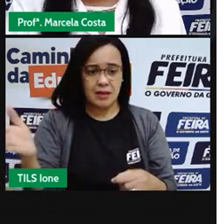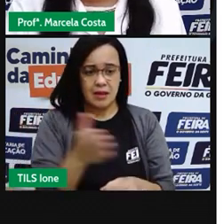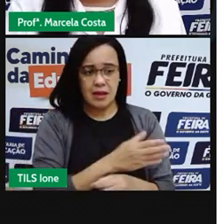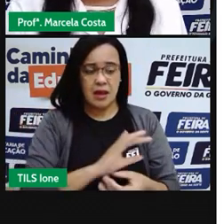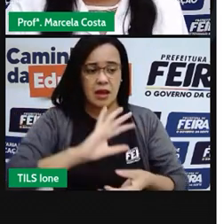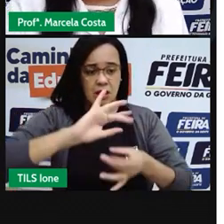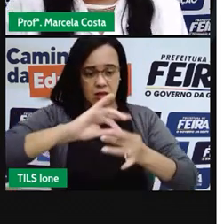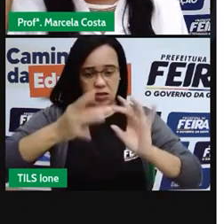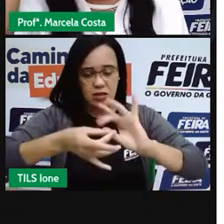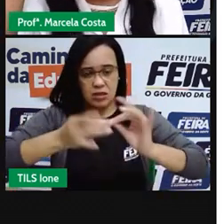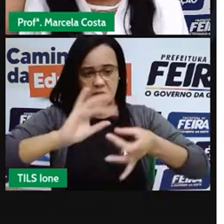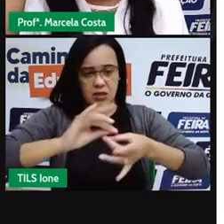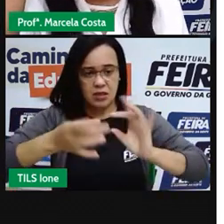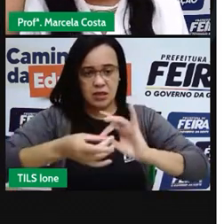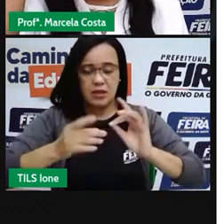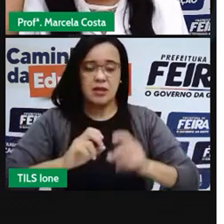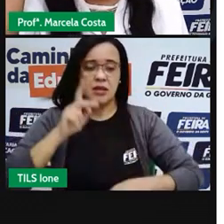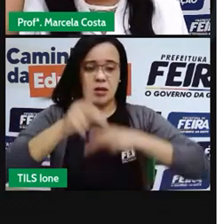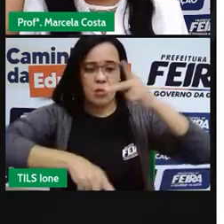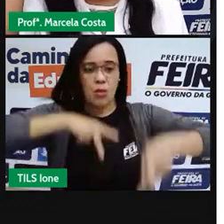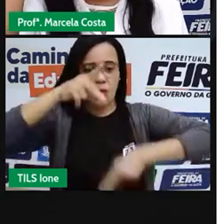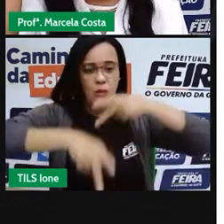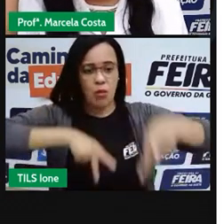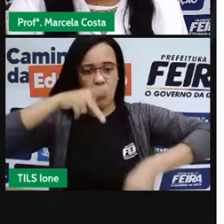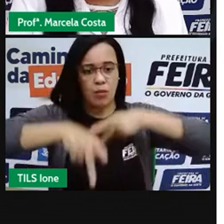popular também tem